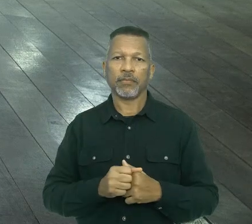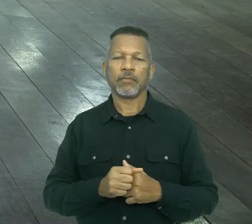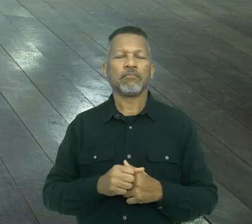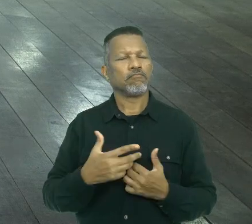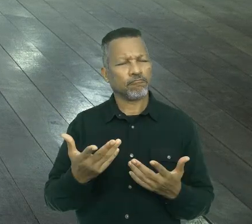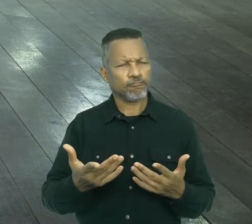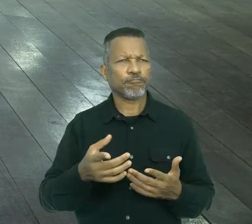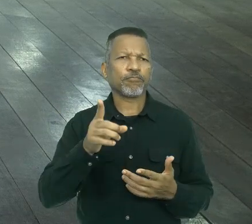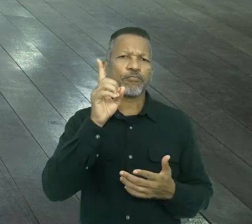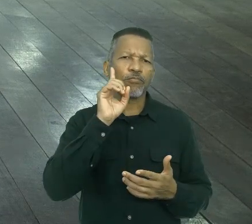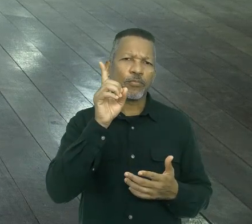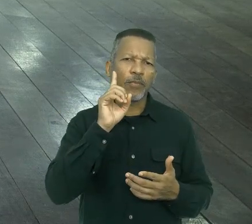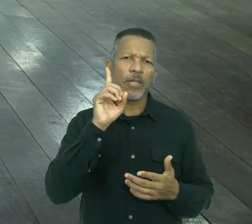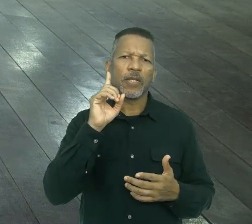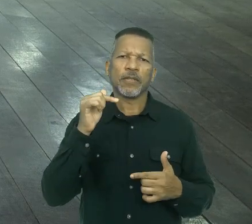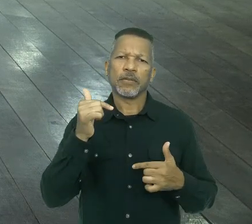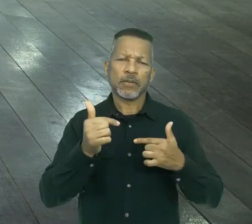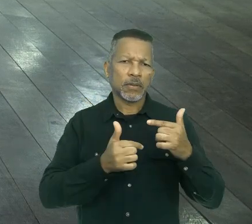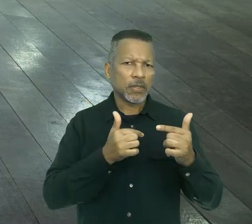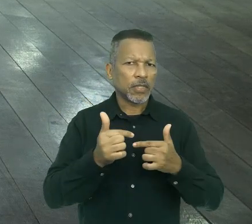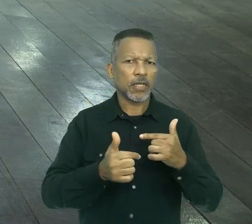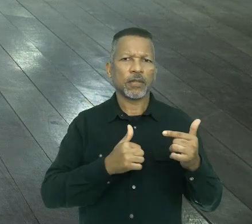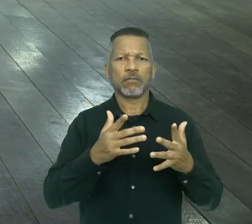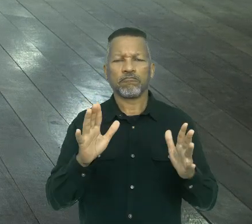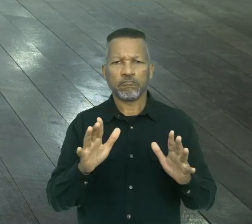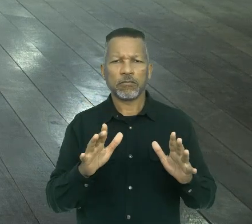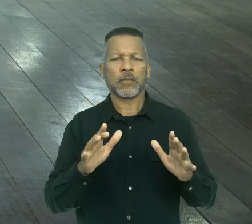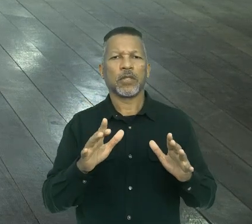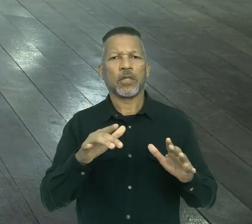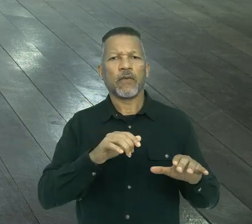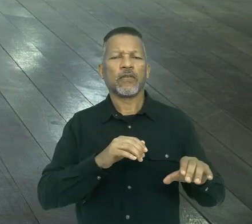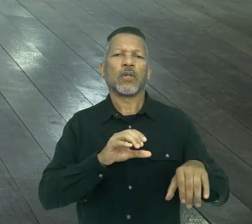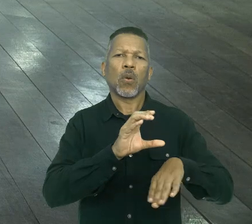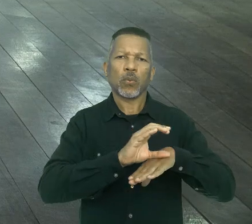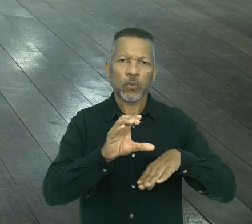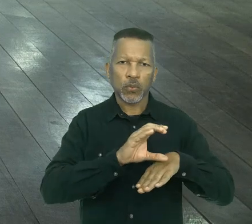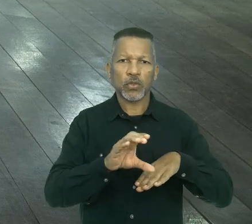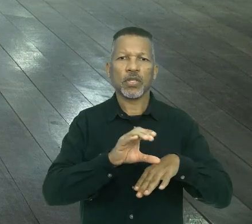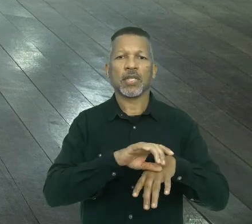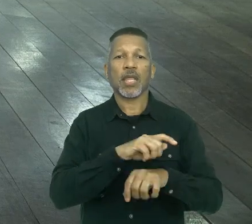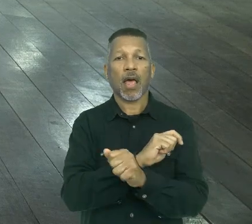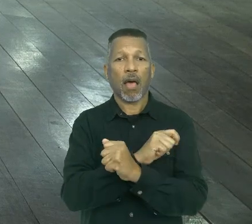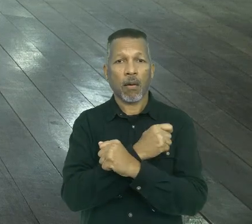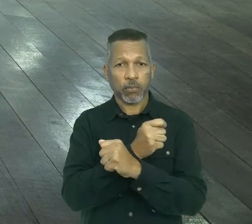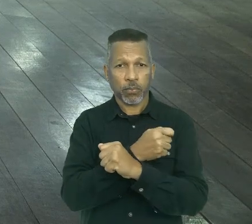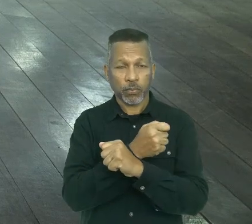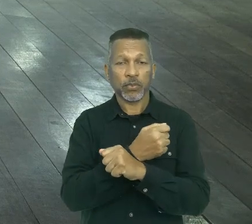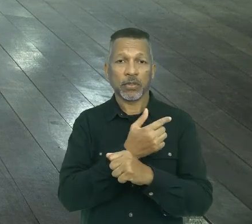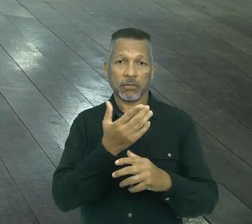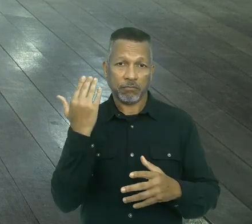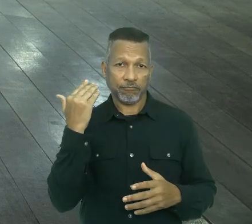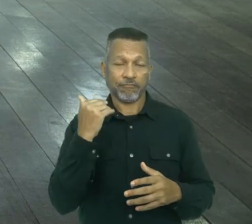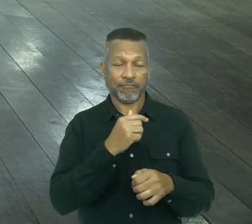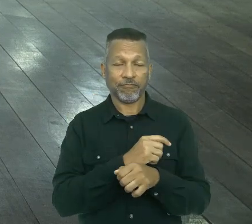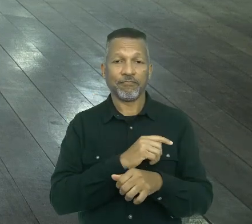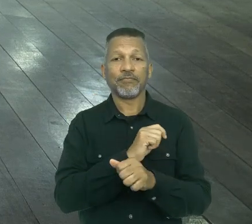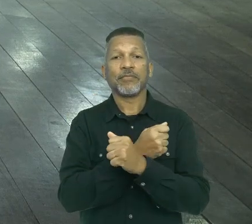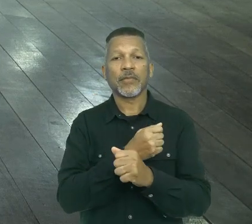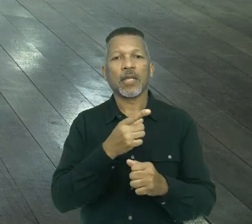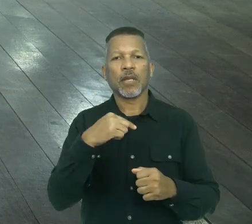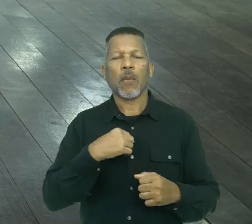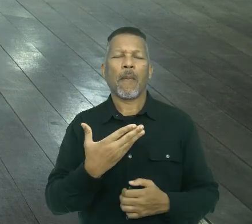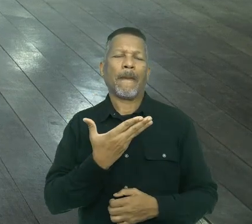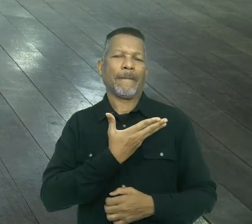dia, aí eu já estava trabalhando, fazendo curso superior na PUC, né, na época que era PUC, encontro uma